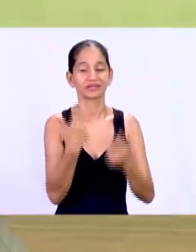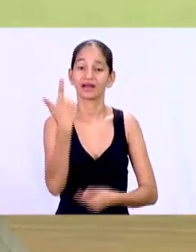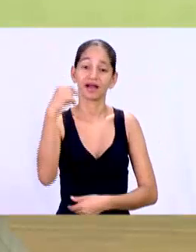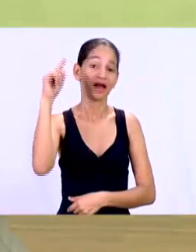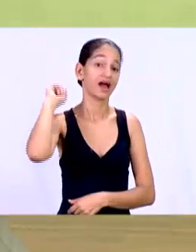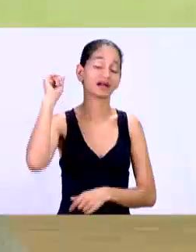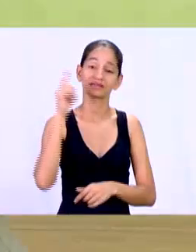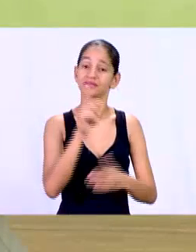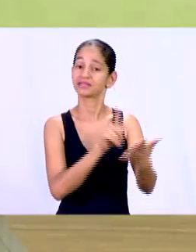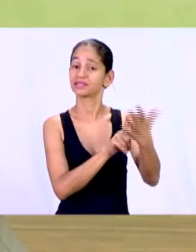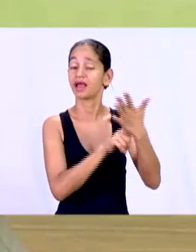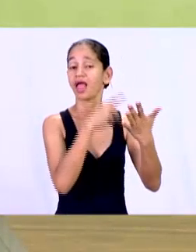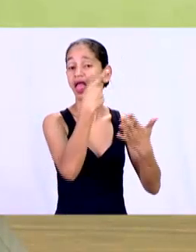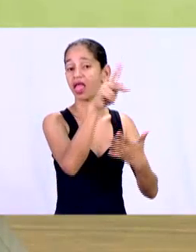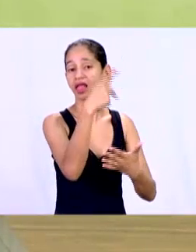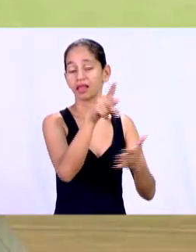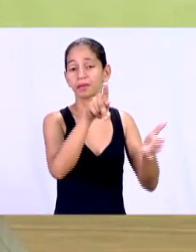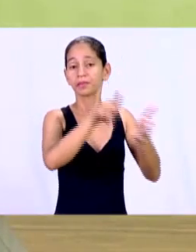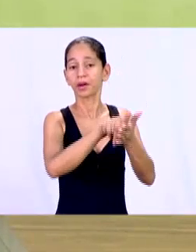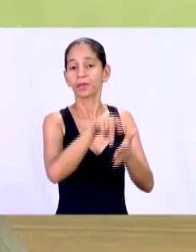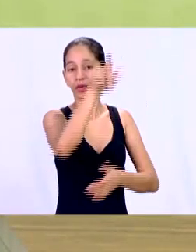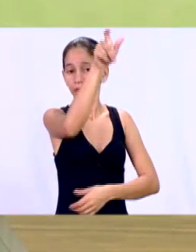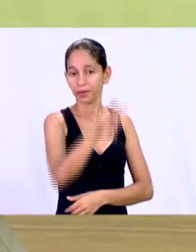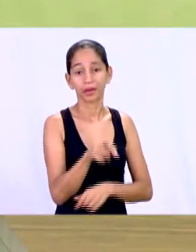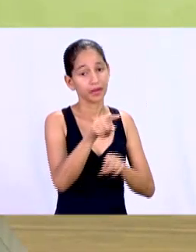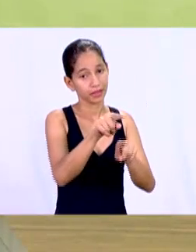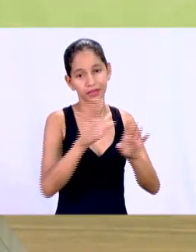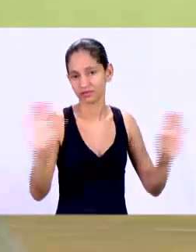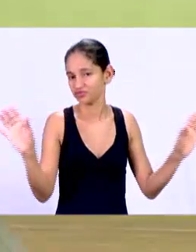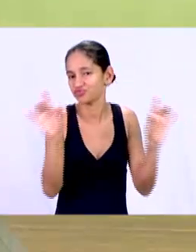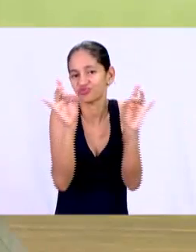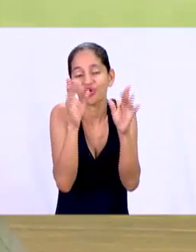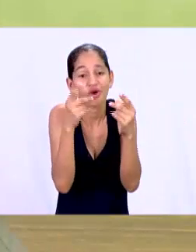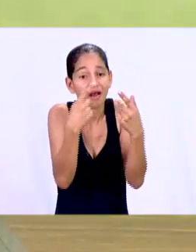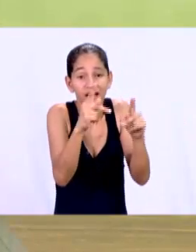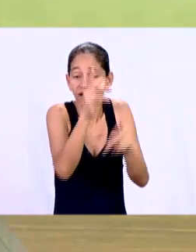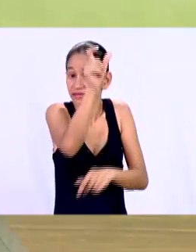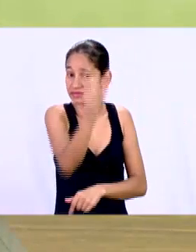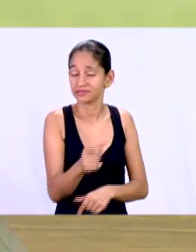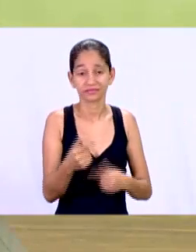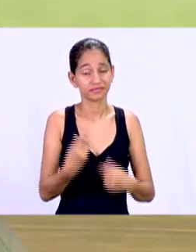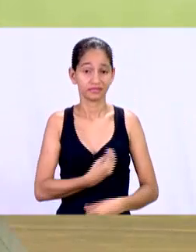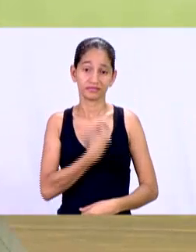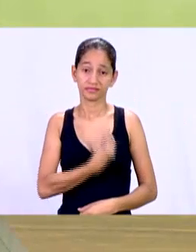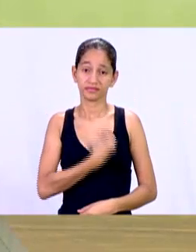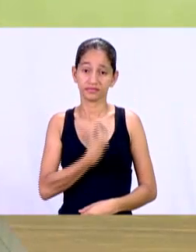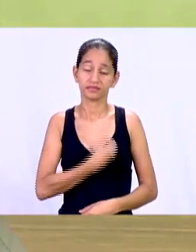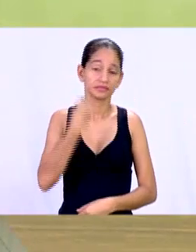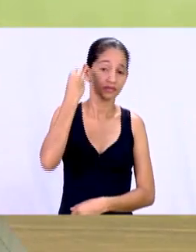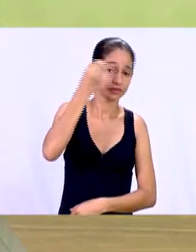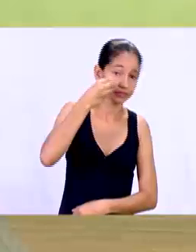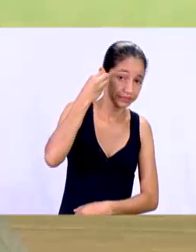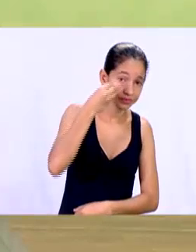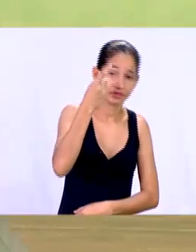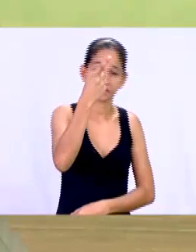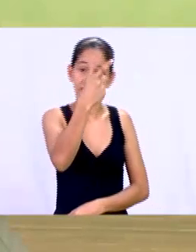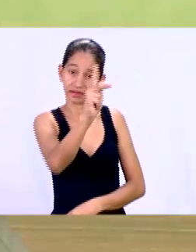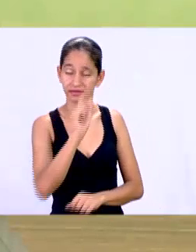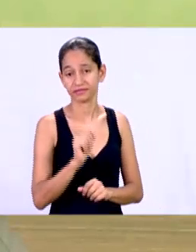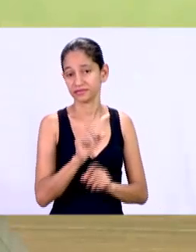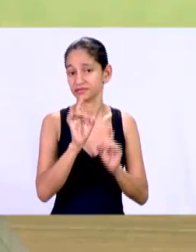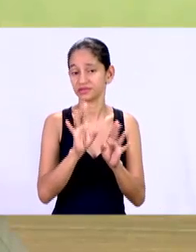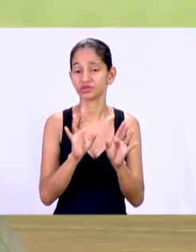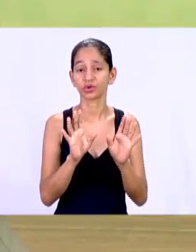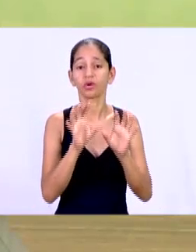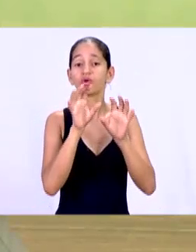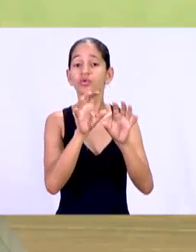a partir daquilo que eu represento para o outro. A partir do que eu apresento para o outro, as experiências que eu tenho do outro,